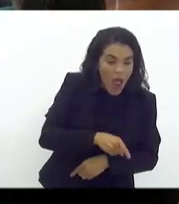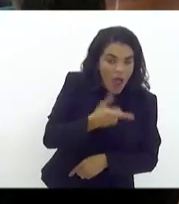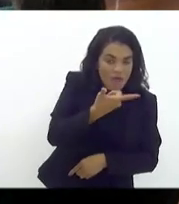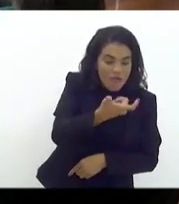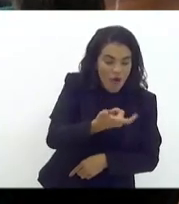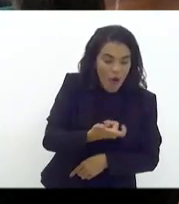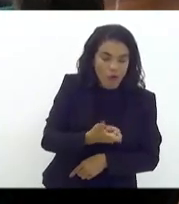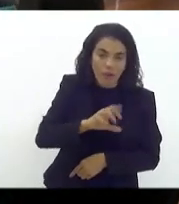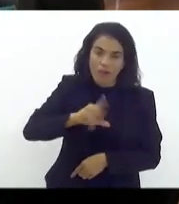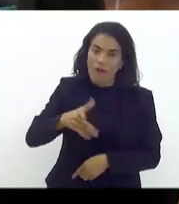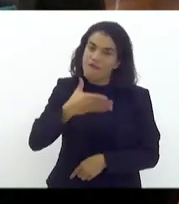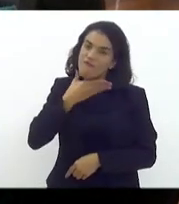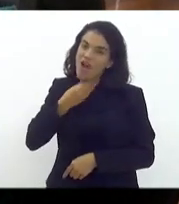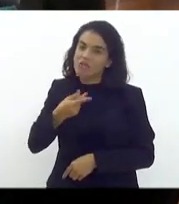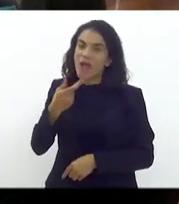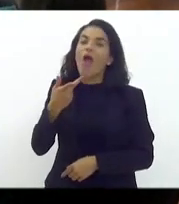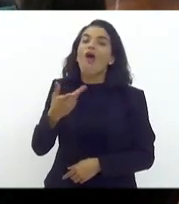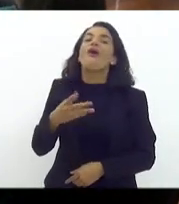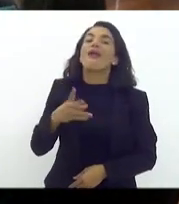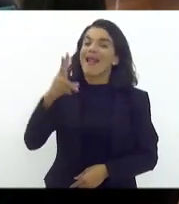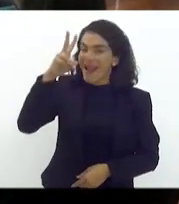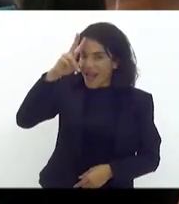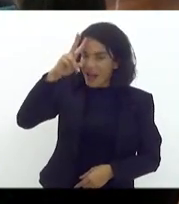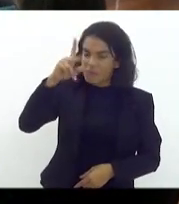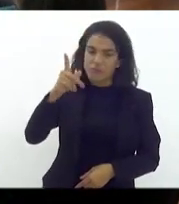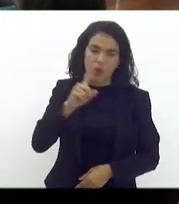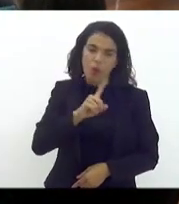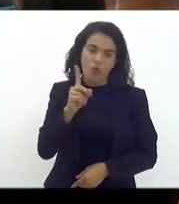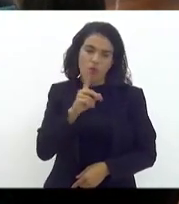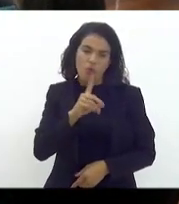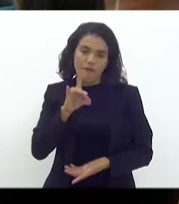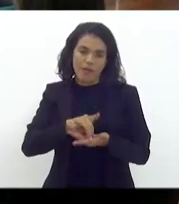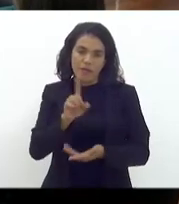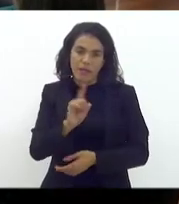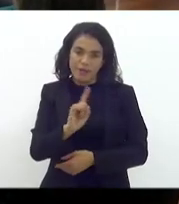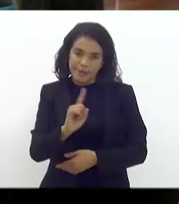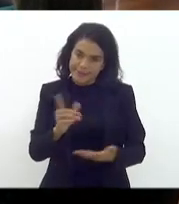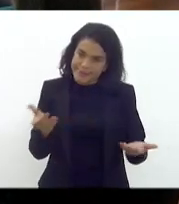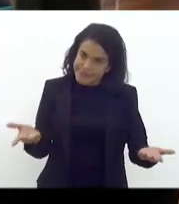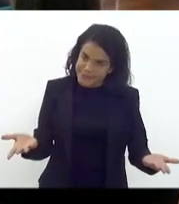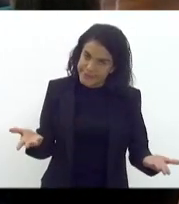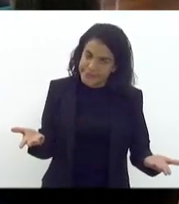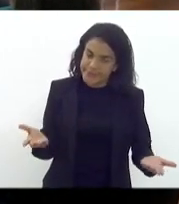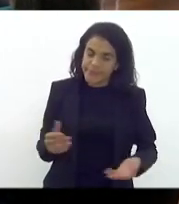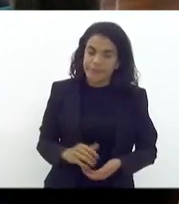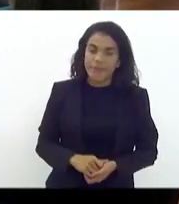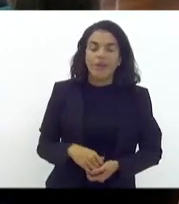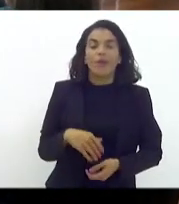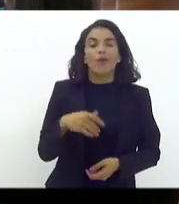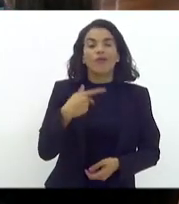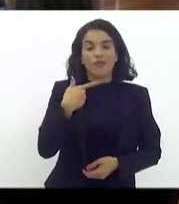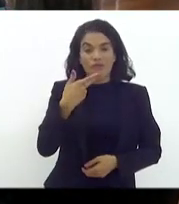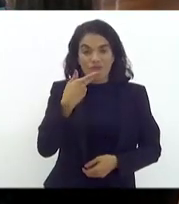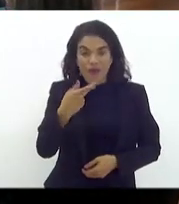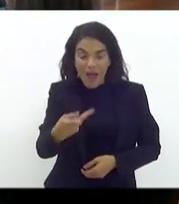cometer um falso reconhecimento Então é isso que nós estamos falando quando a gente fala de reconhecimento nós estamos